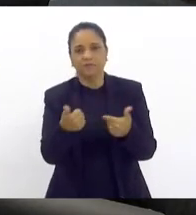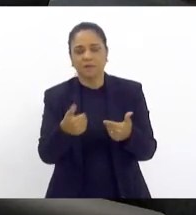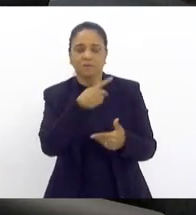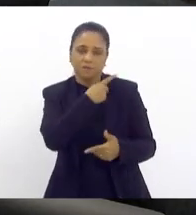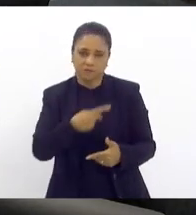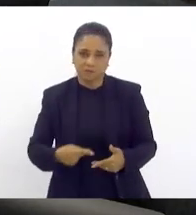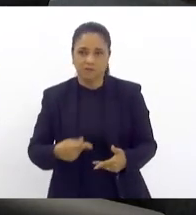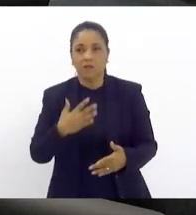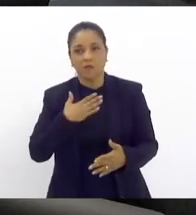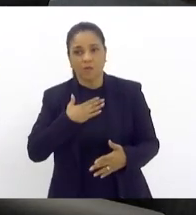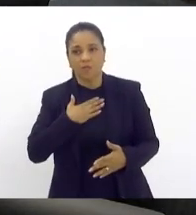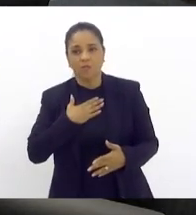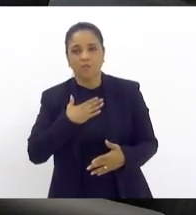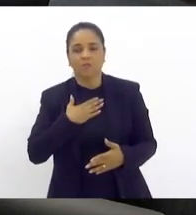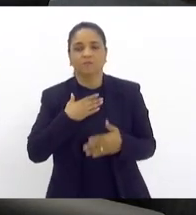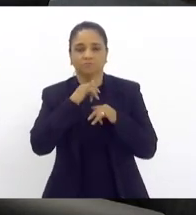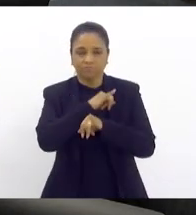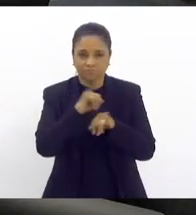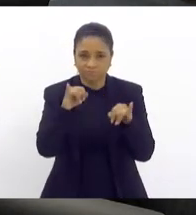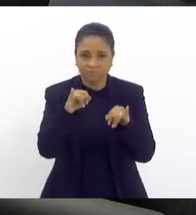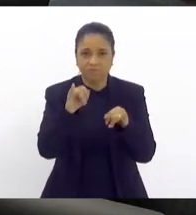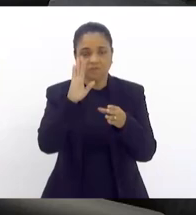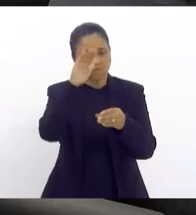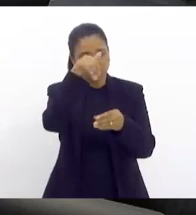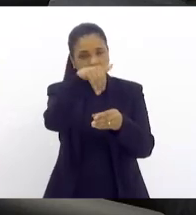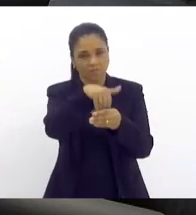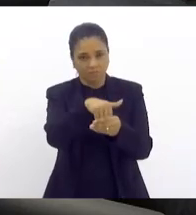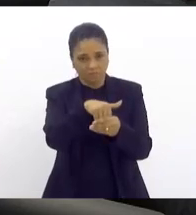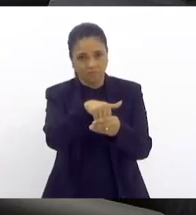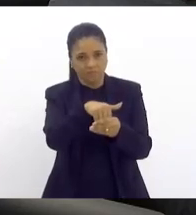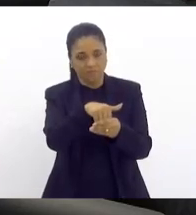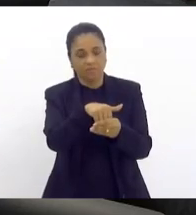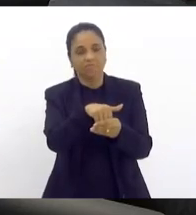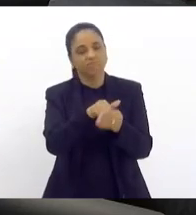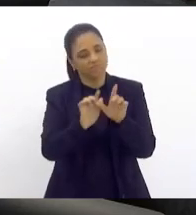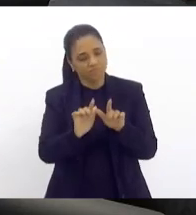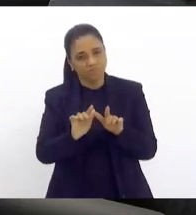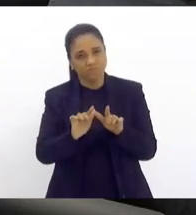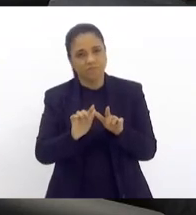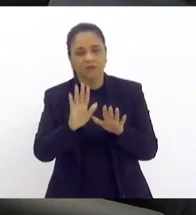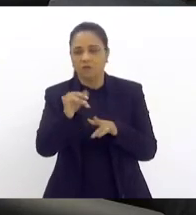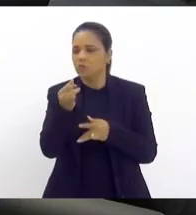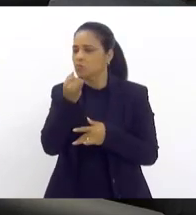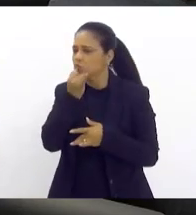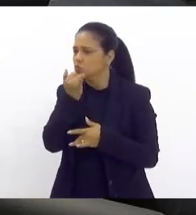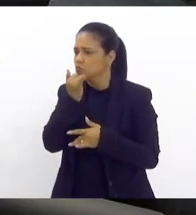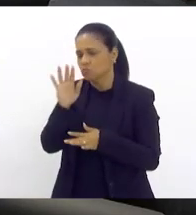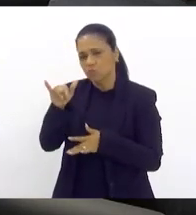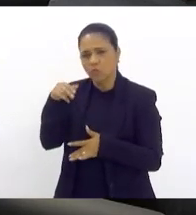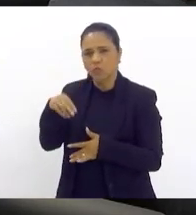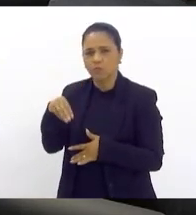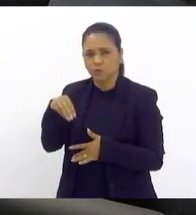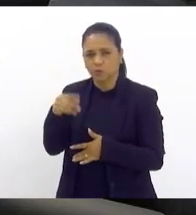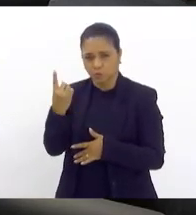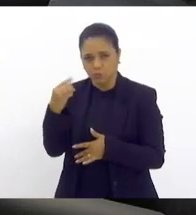eu gostaria de declarar o voto favorável a iniciativa só um minutinho por favor